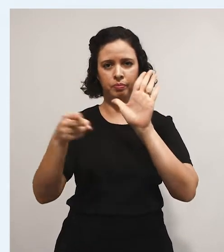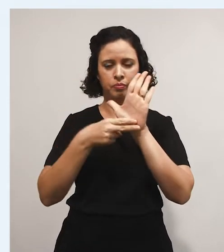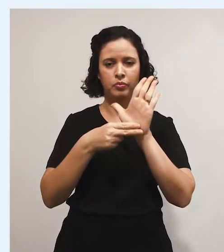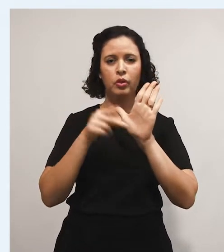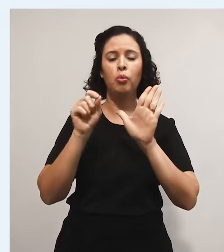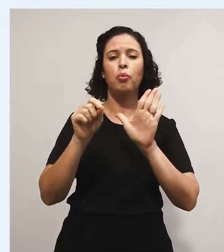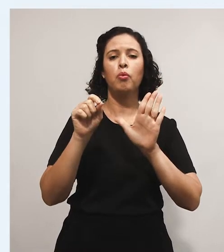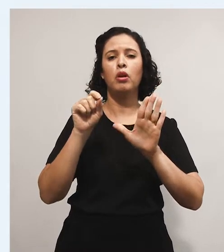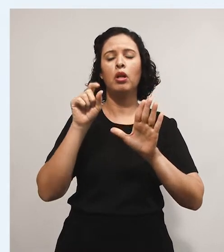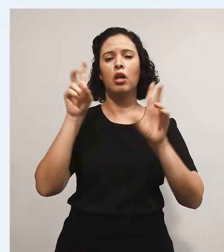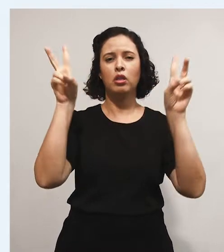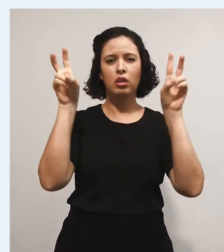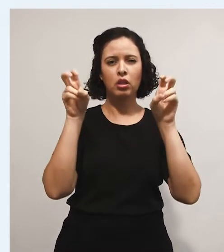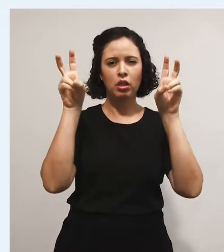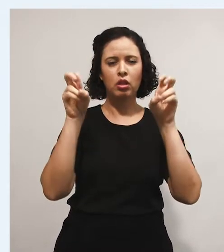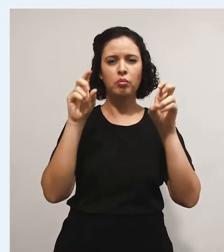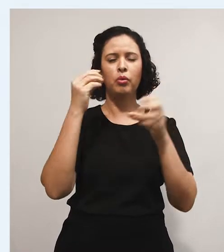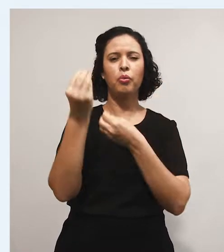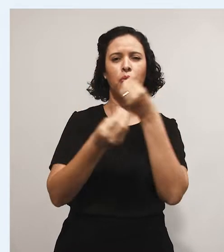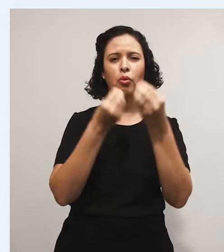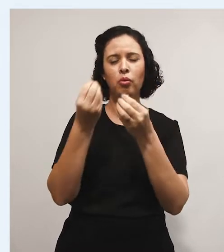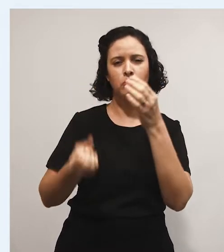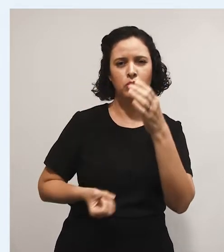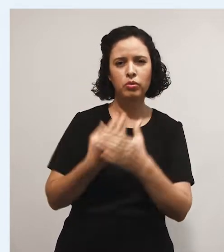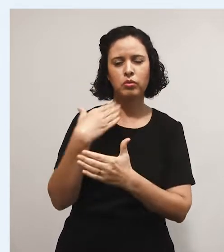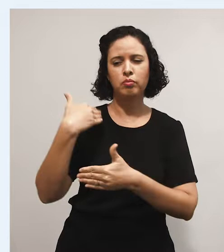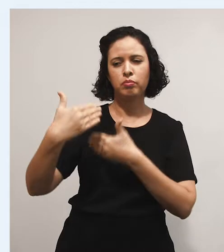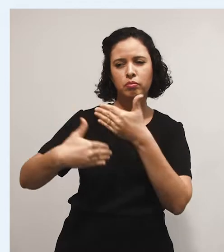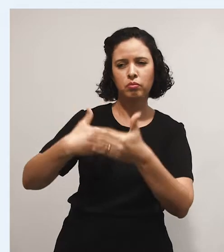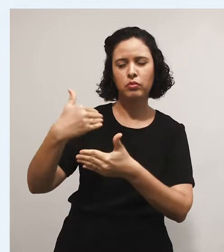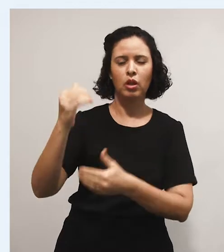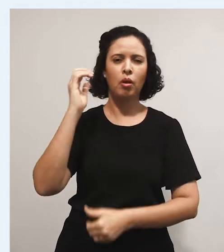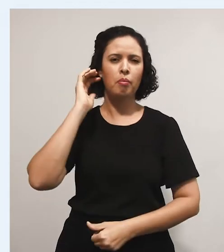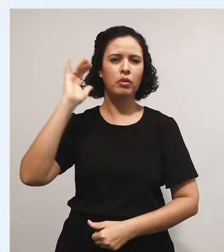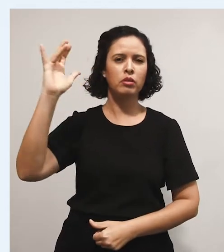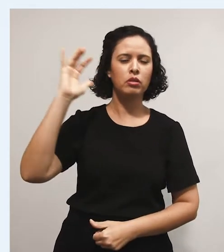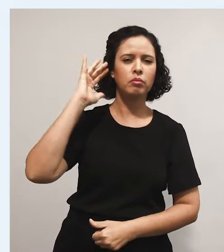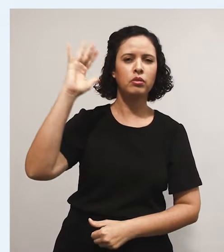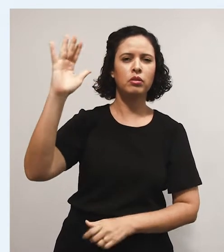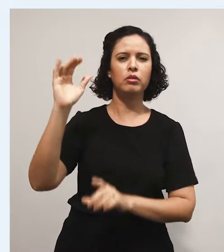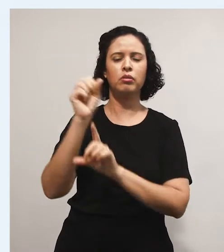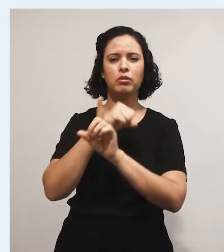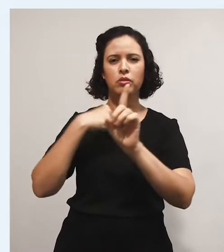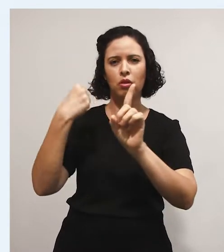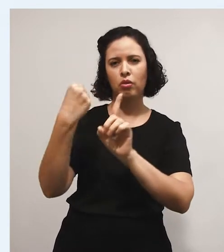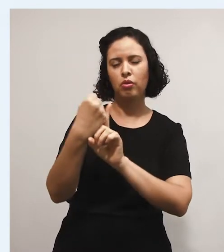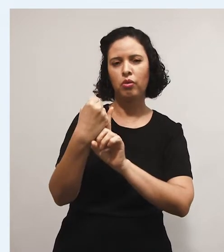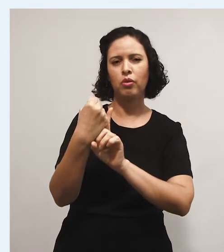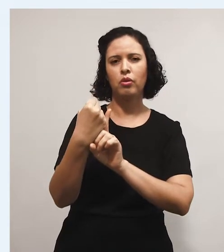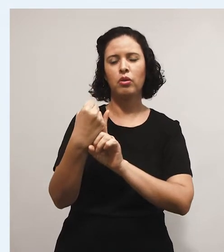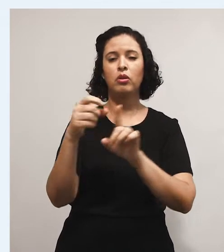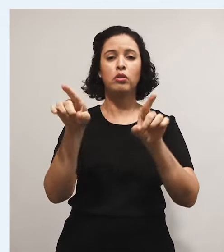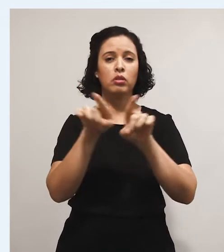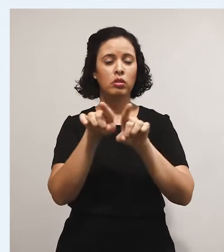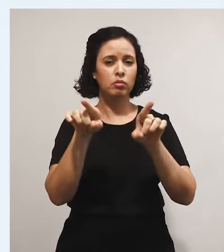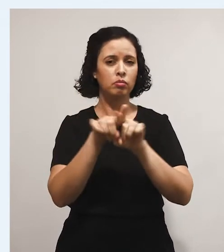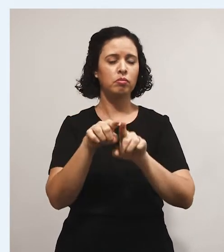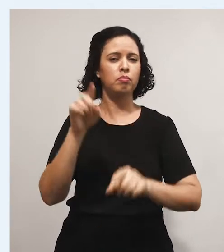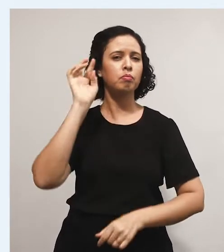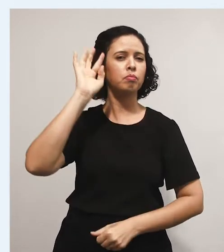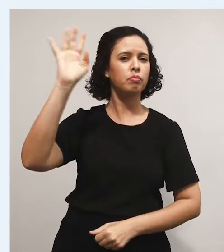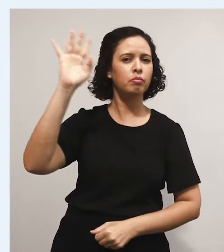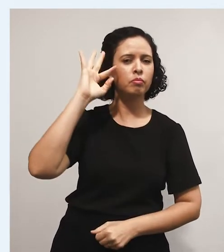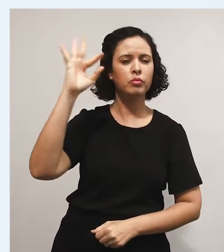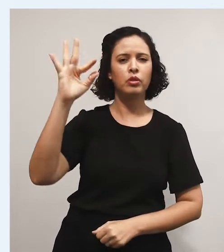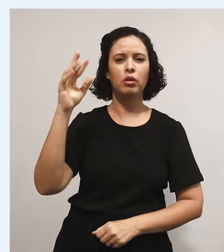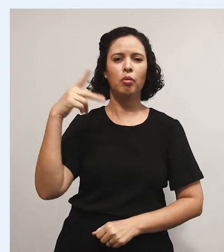a abordagem do surgimento e desenvolvimento do pensamento sociológico, passando também pelo pensamento político